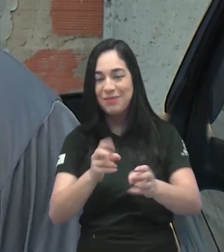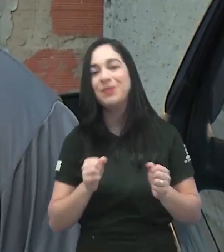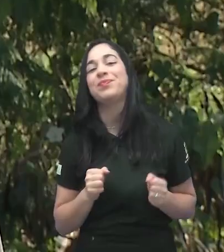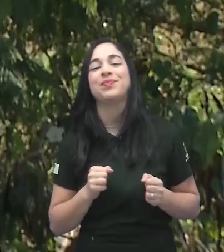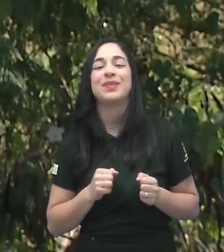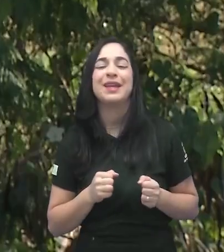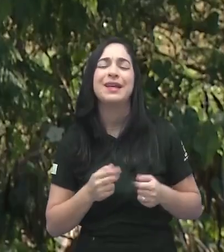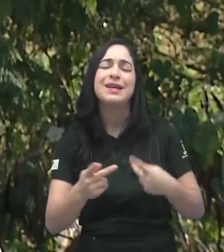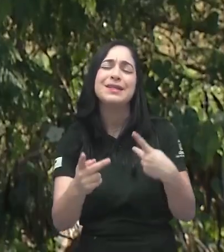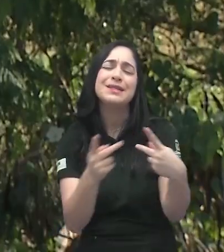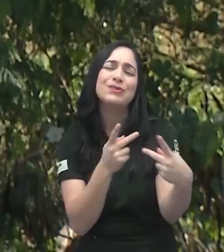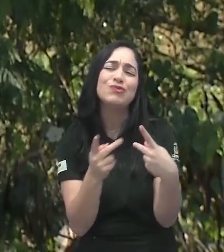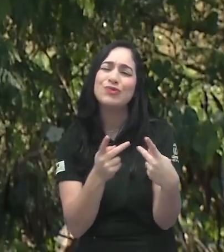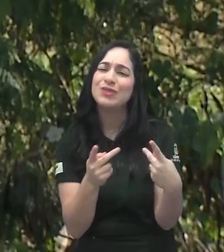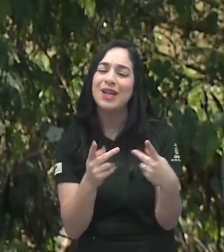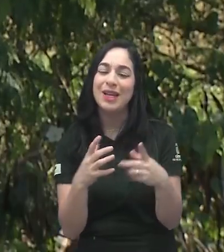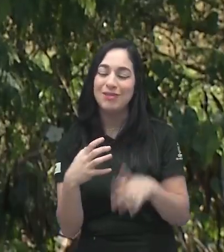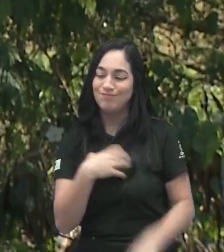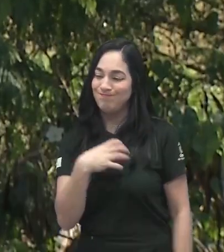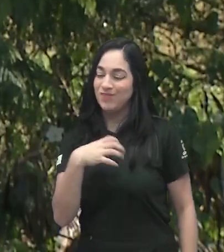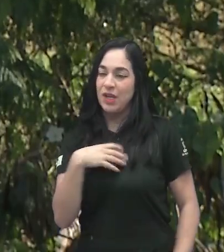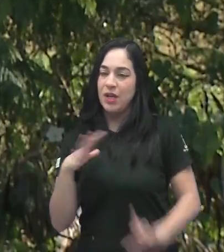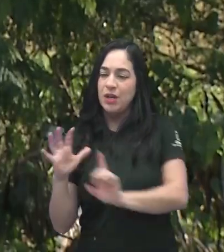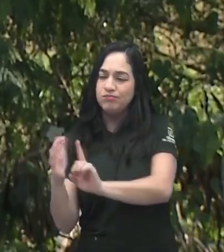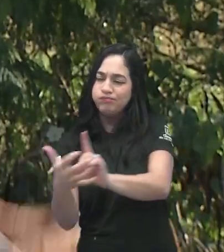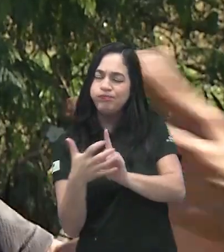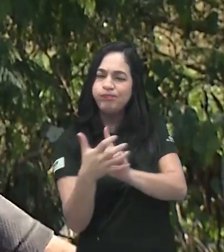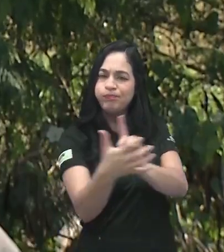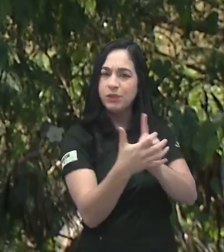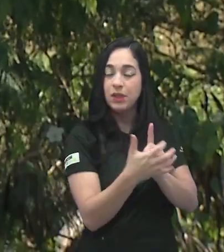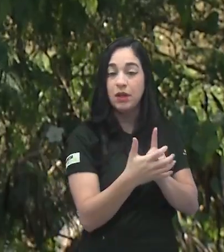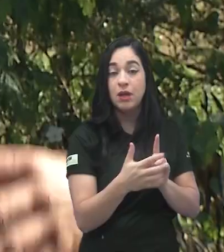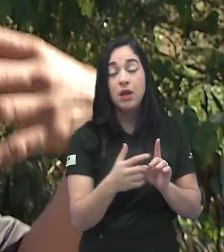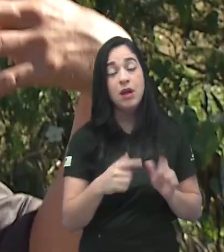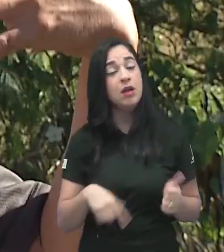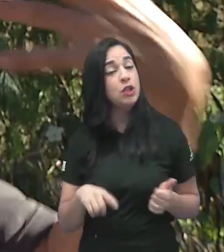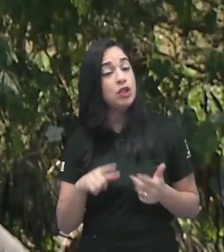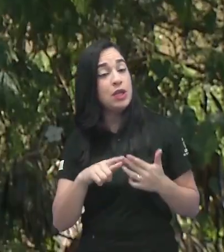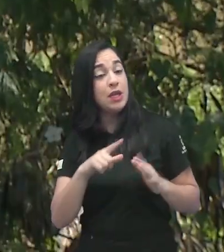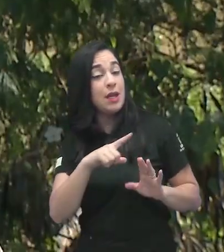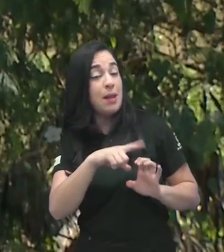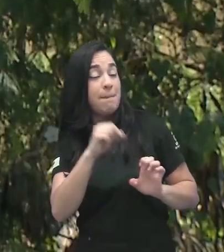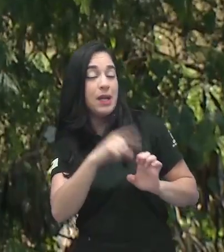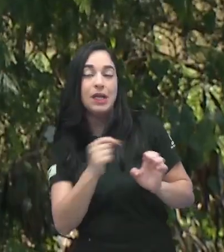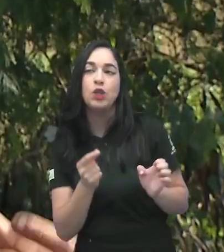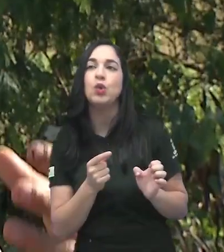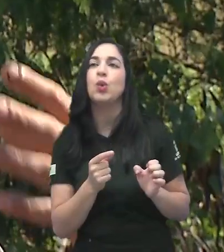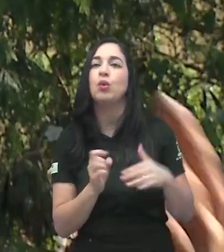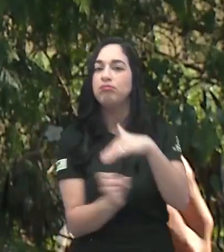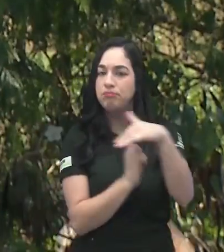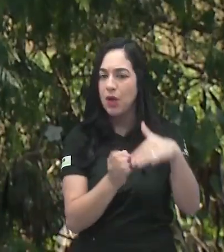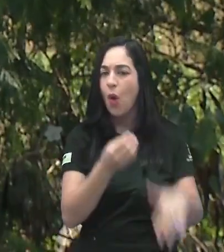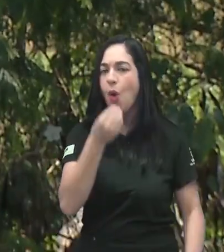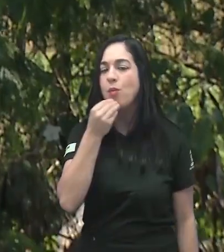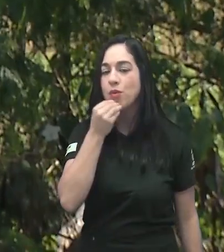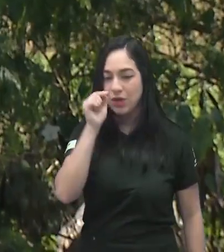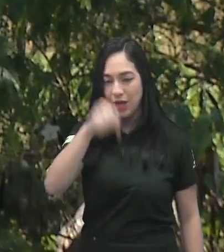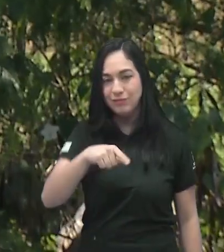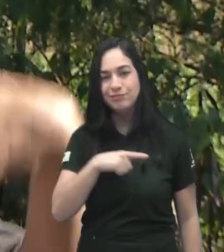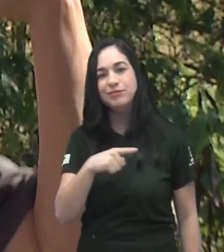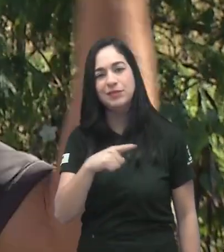lugar nenhum. São José é uma cidade colhedora, uma cidade de empreendedor, uma cidade de oportunidade. É uma